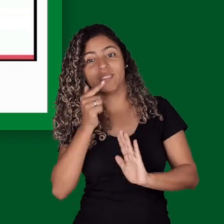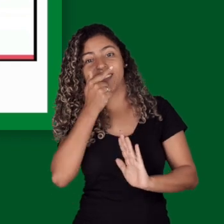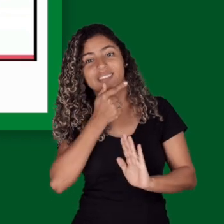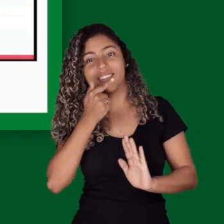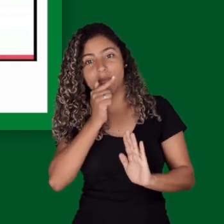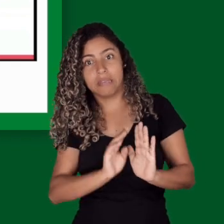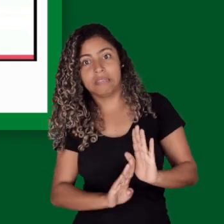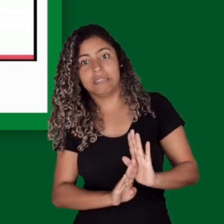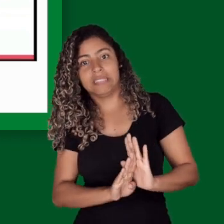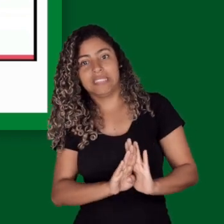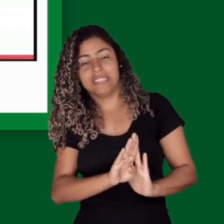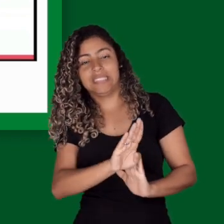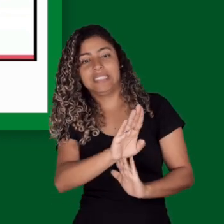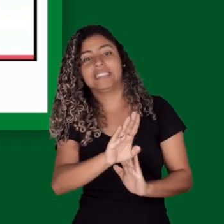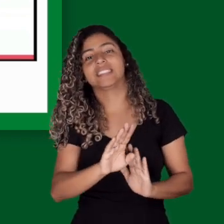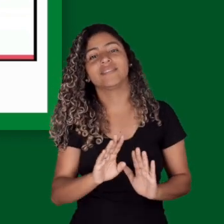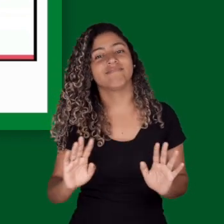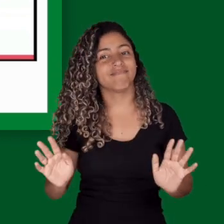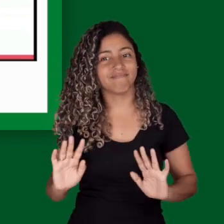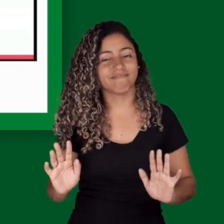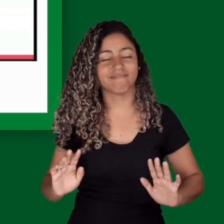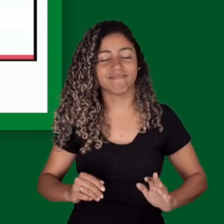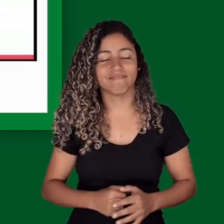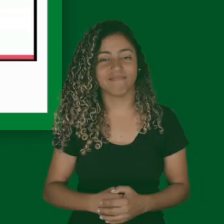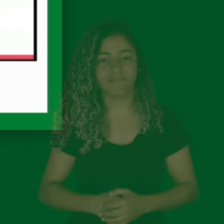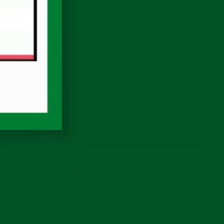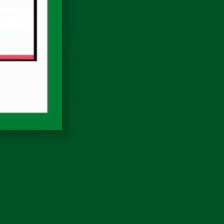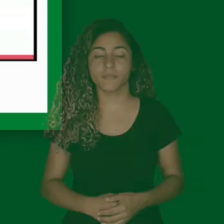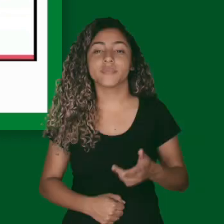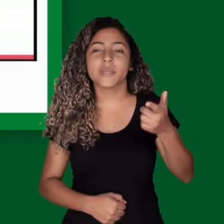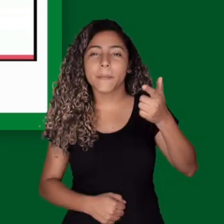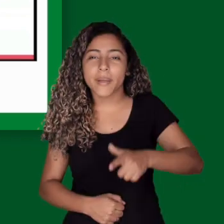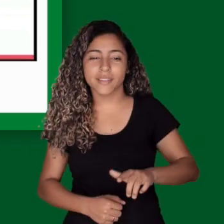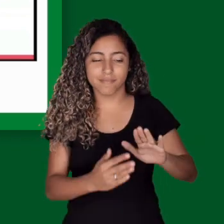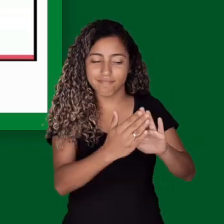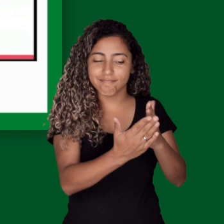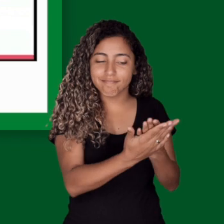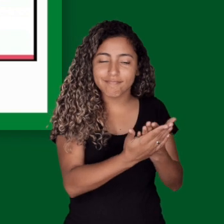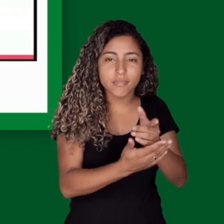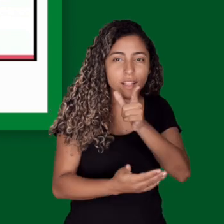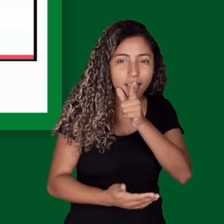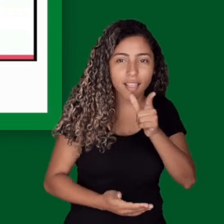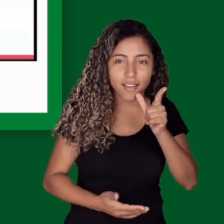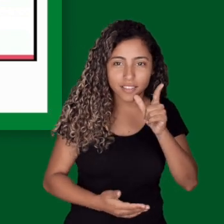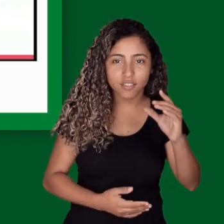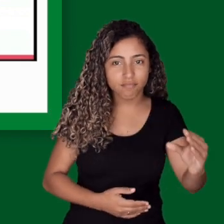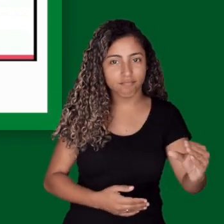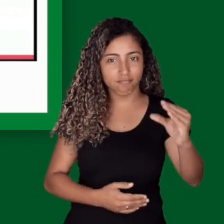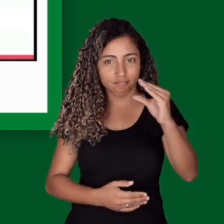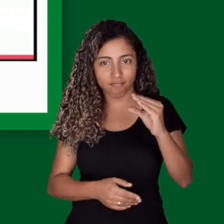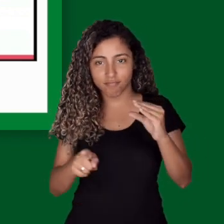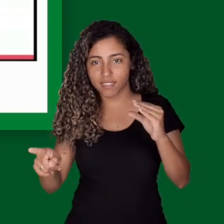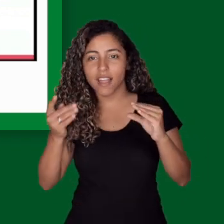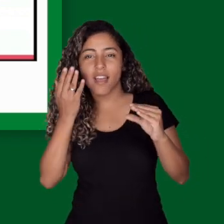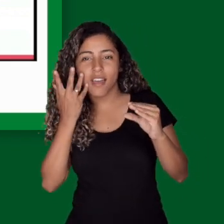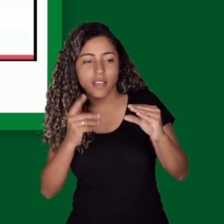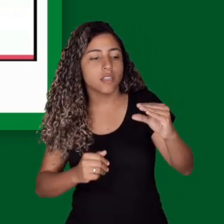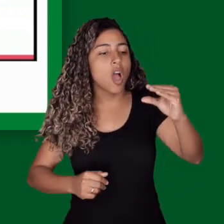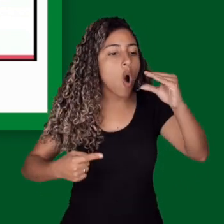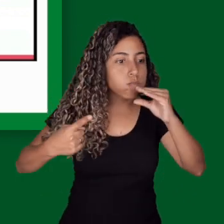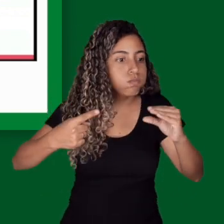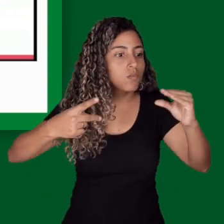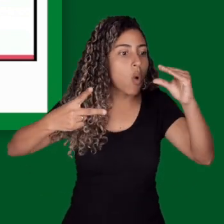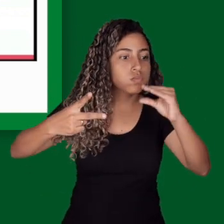hiperglicemia, que é o aumento dos níveis de açúcar no sangue. É importante também que essas crianças não repitam o